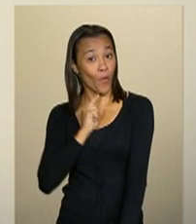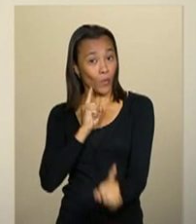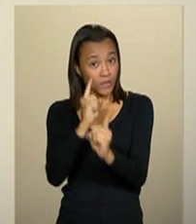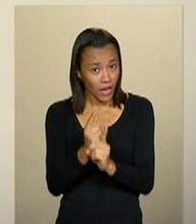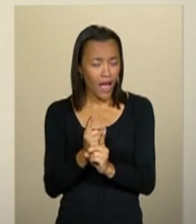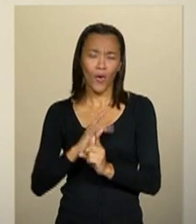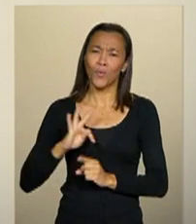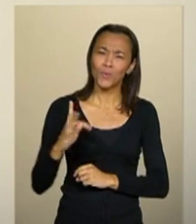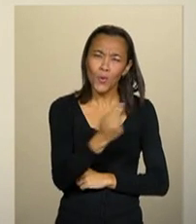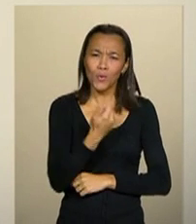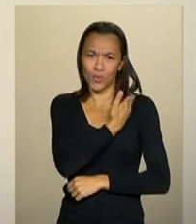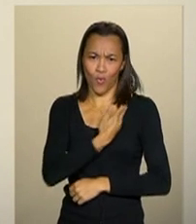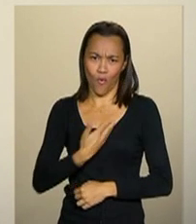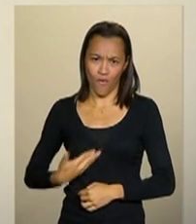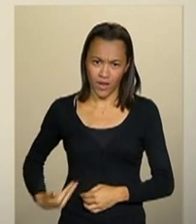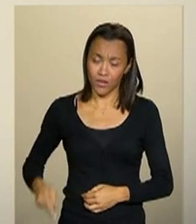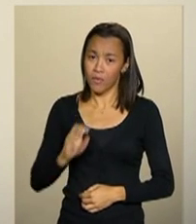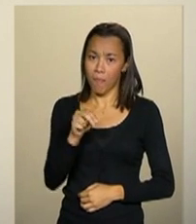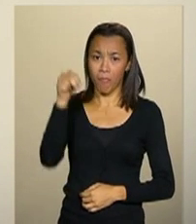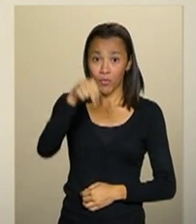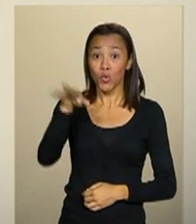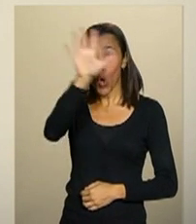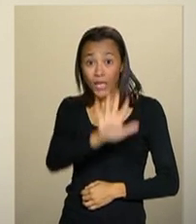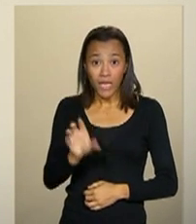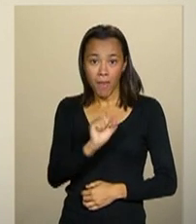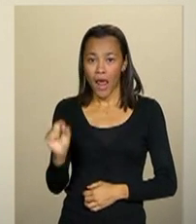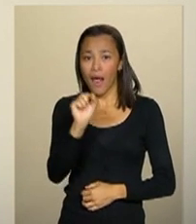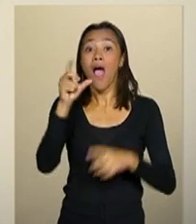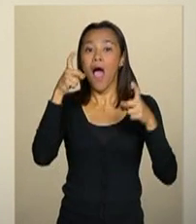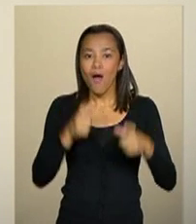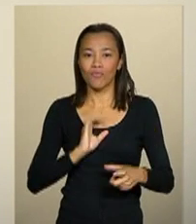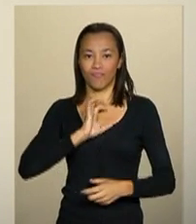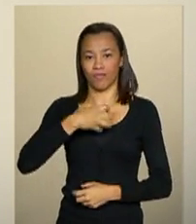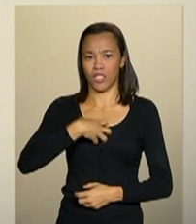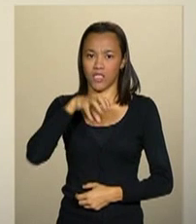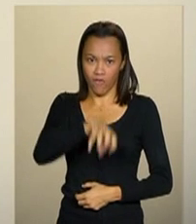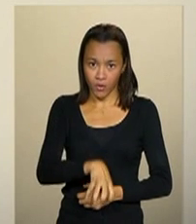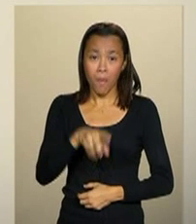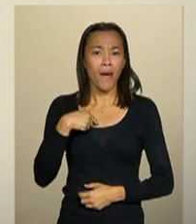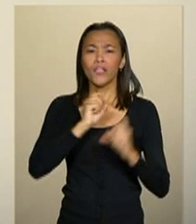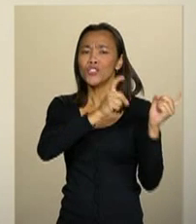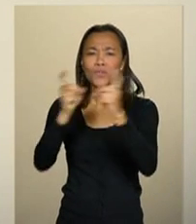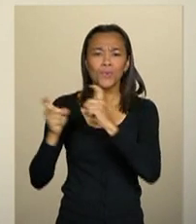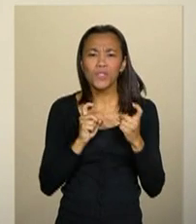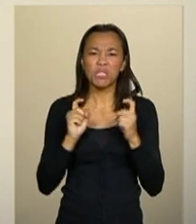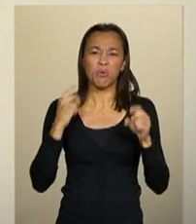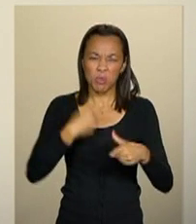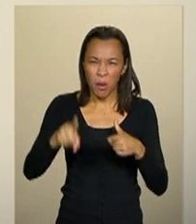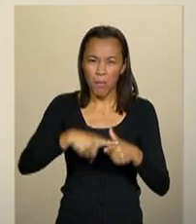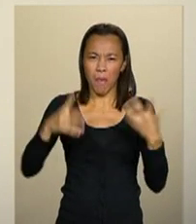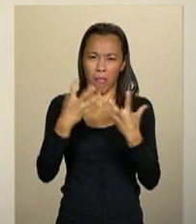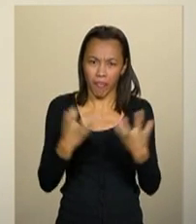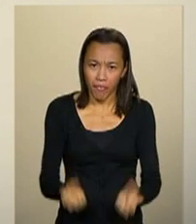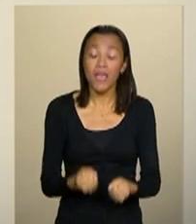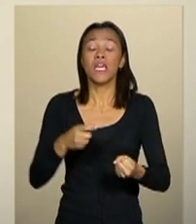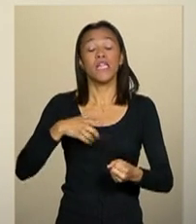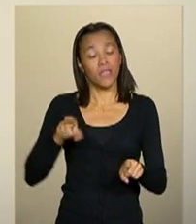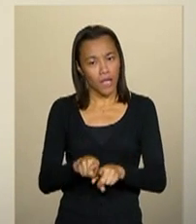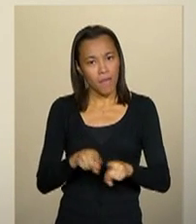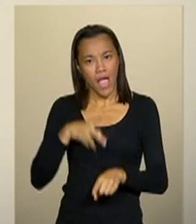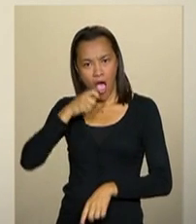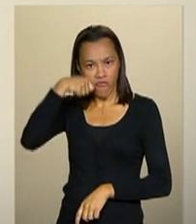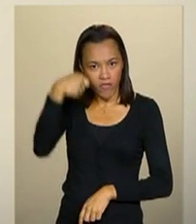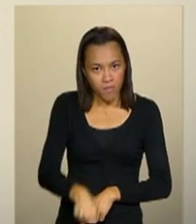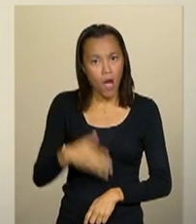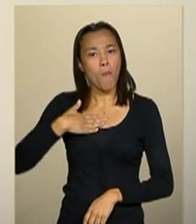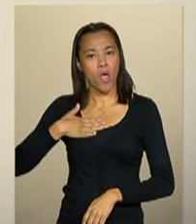com todos os governadores do nordeste em Salvador para discutir a situação da estiagem e que afirmar minha